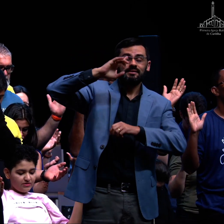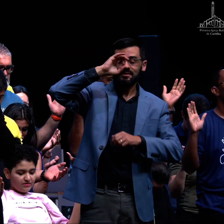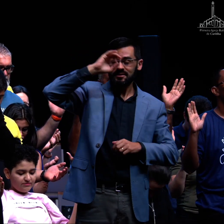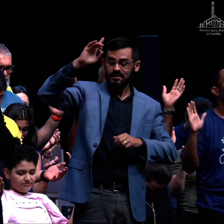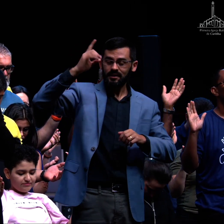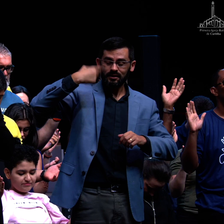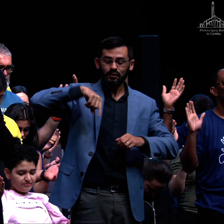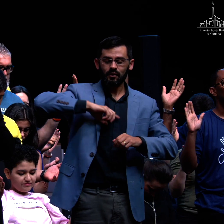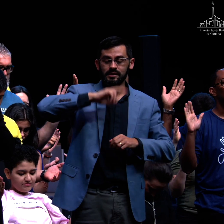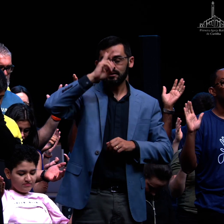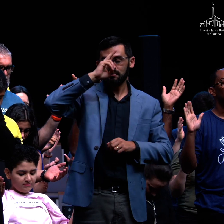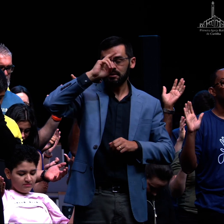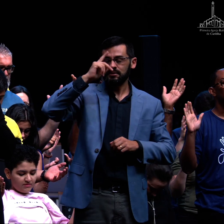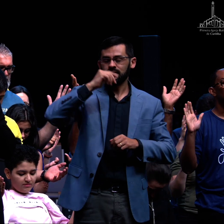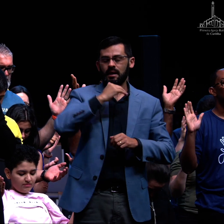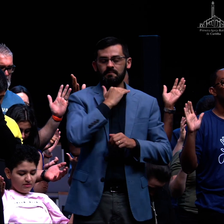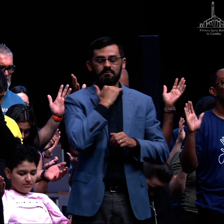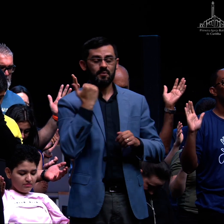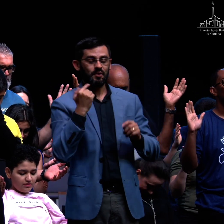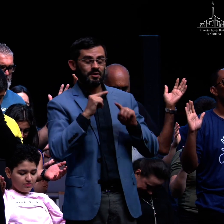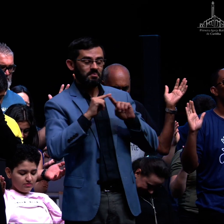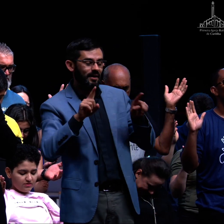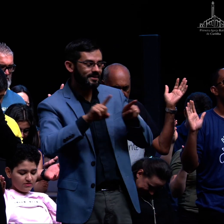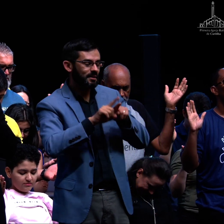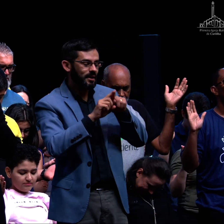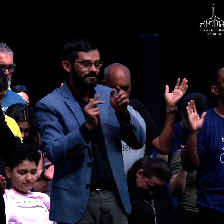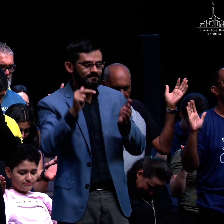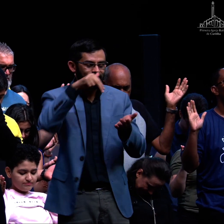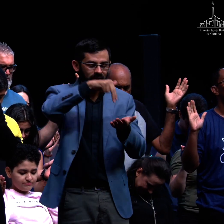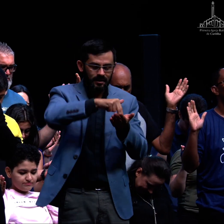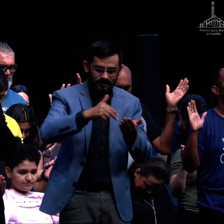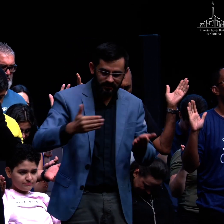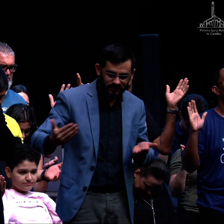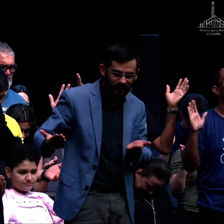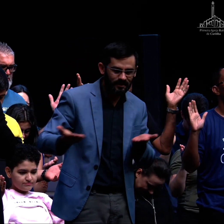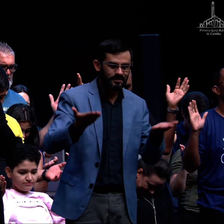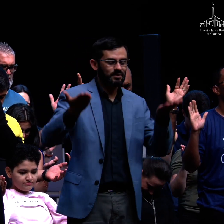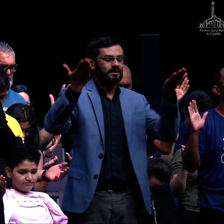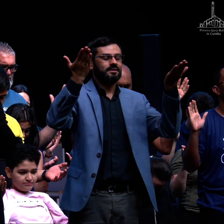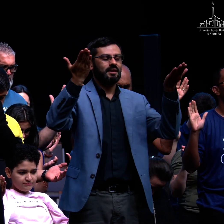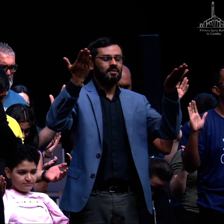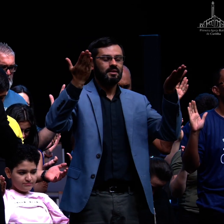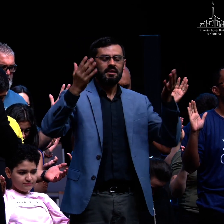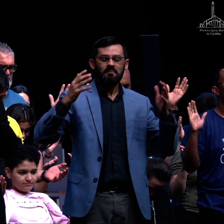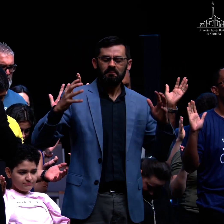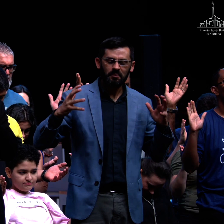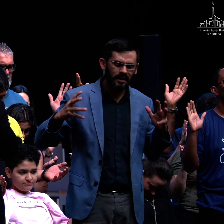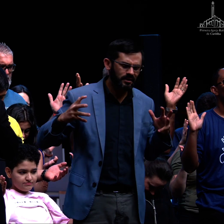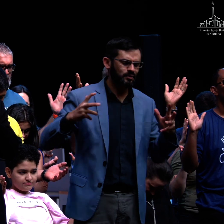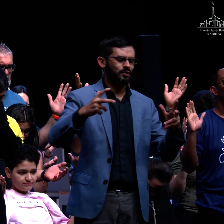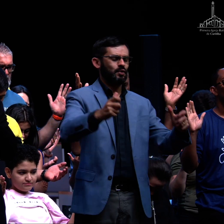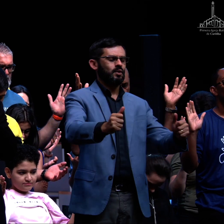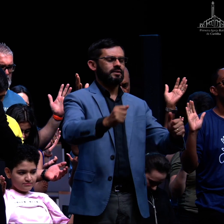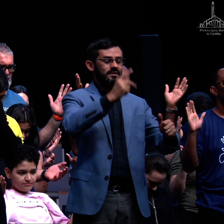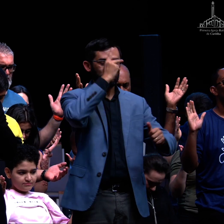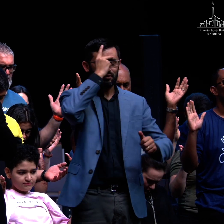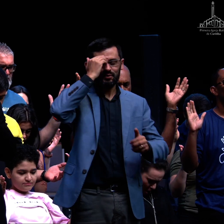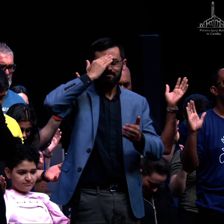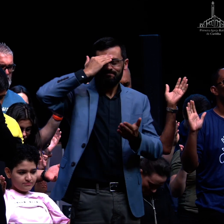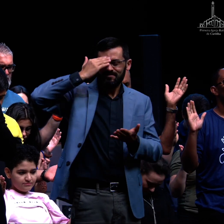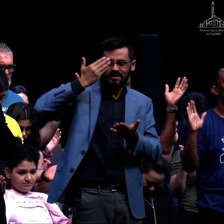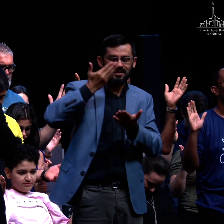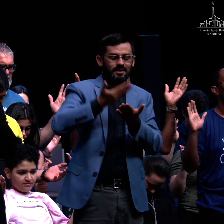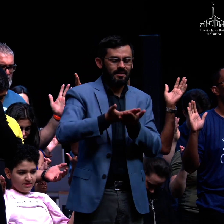onde nós lembramos a tua morte, mas lembramos também a tua ressurreição, para que todo aquele que crer